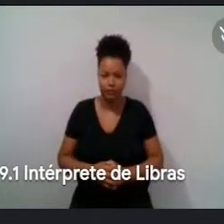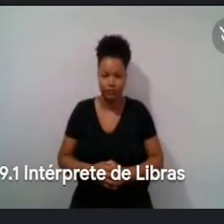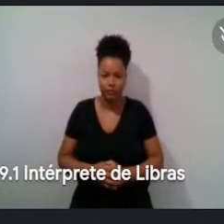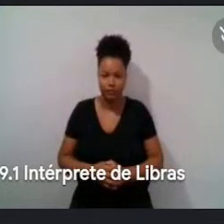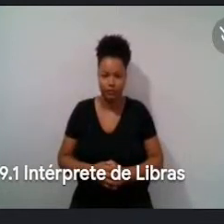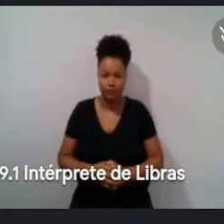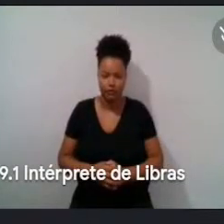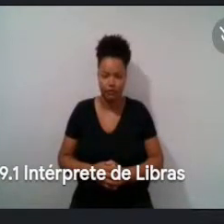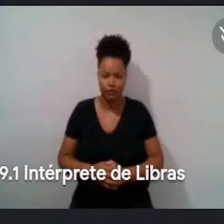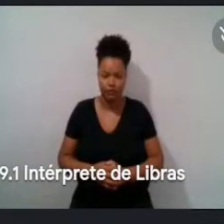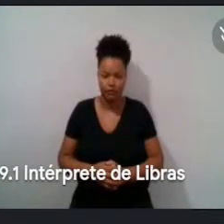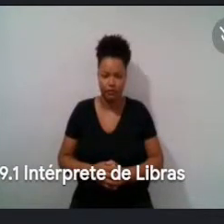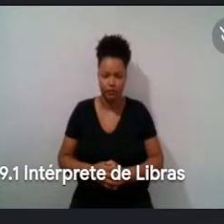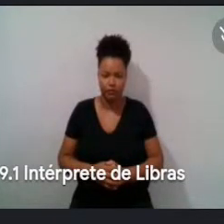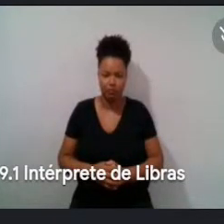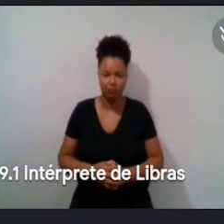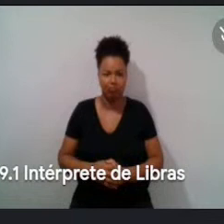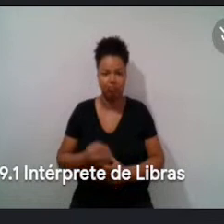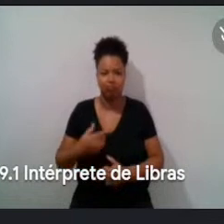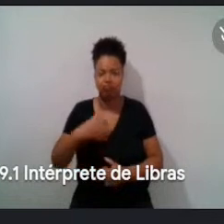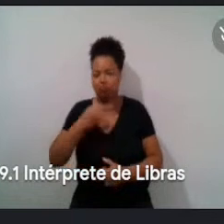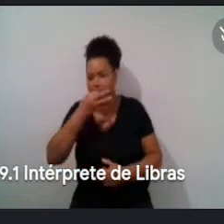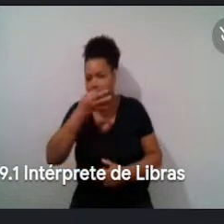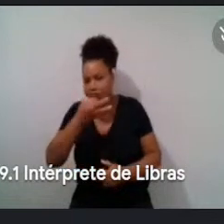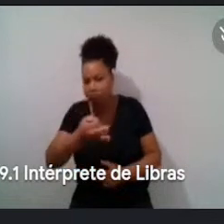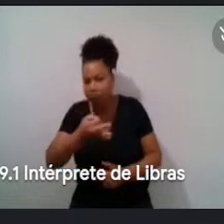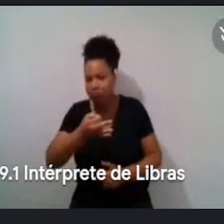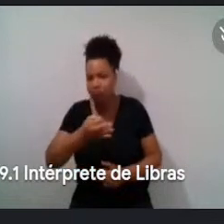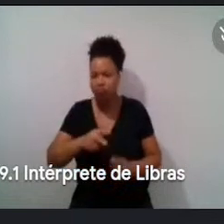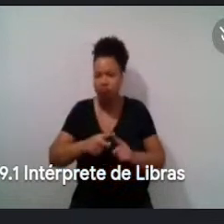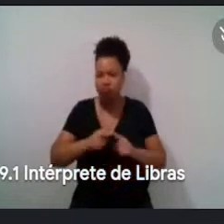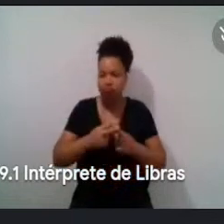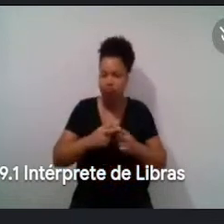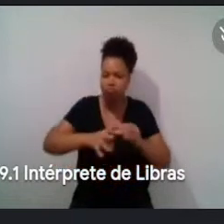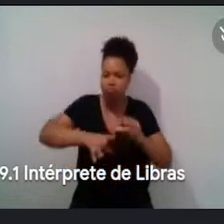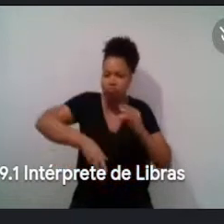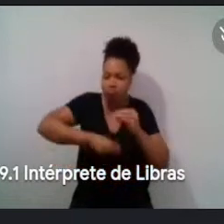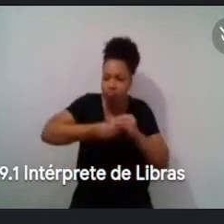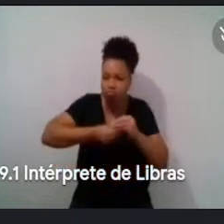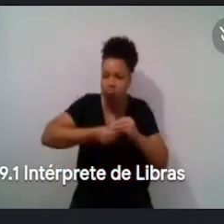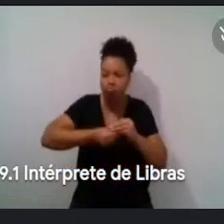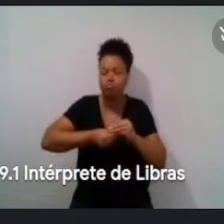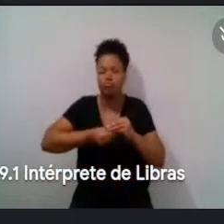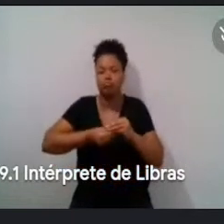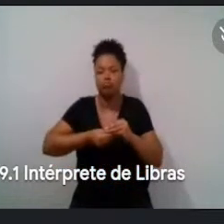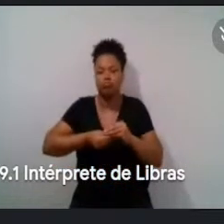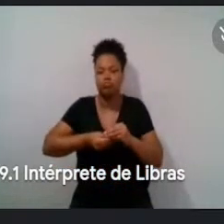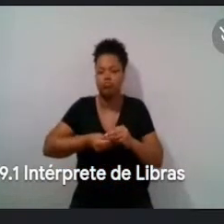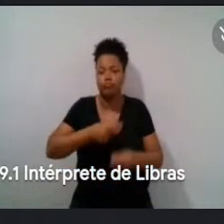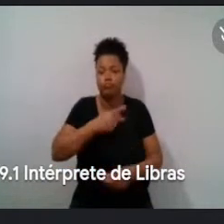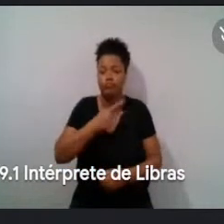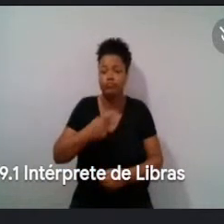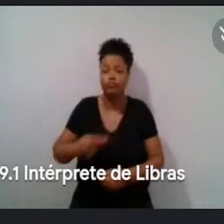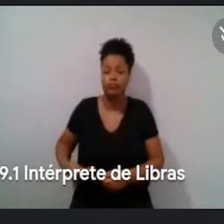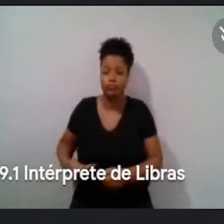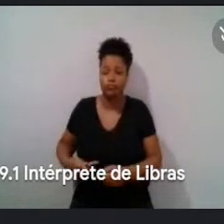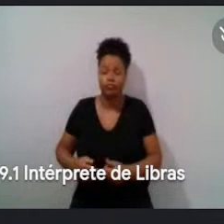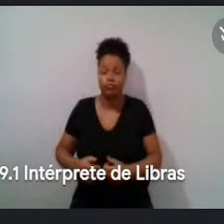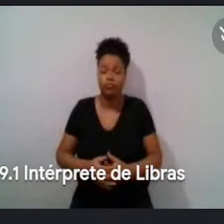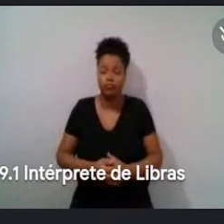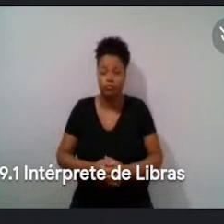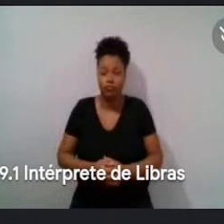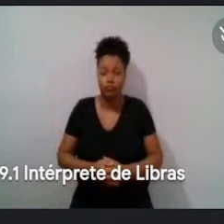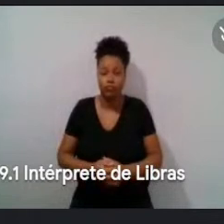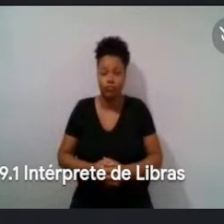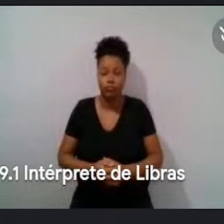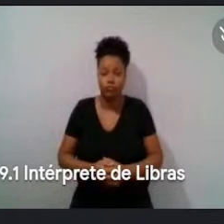Alguma observação, alguma sugestão, acréscimo? Senhor presidente, tive